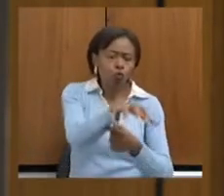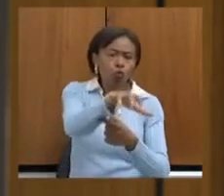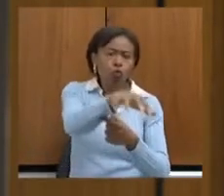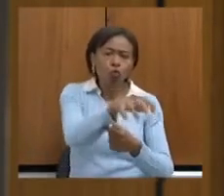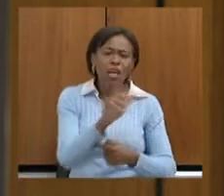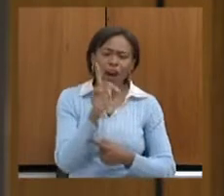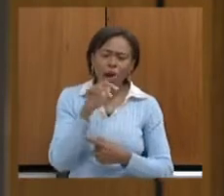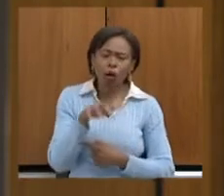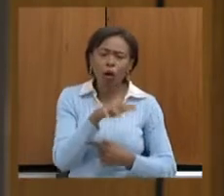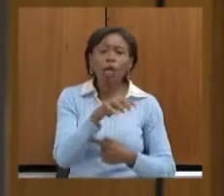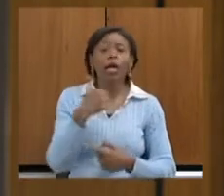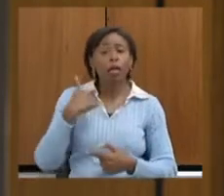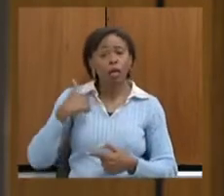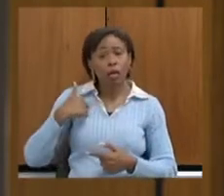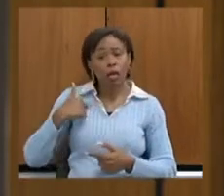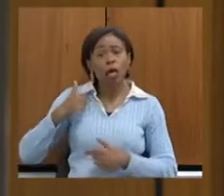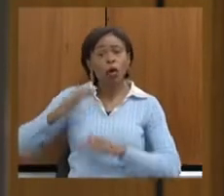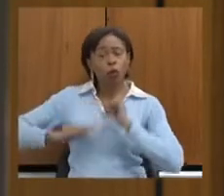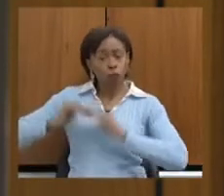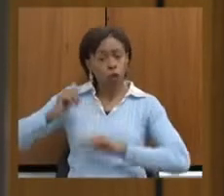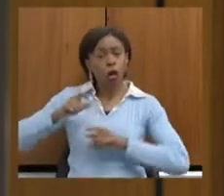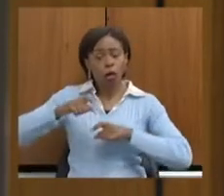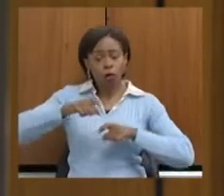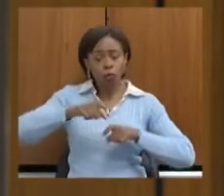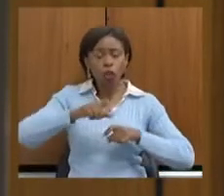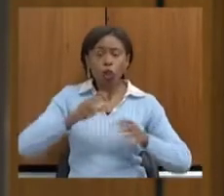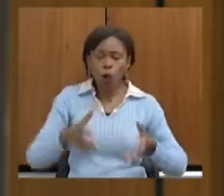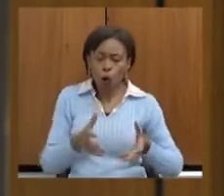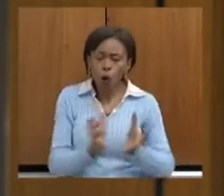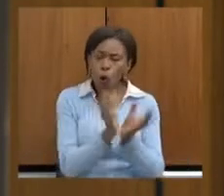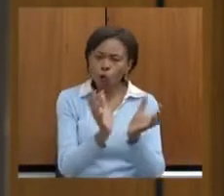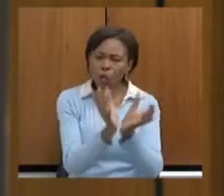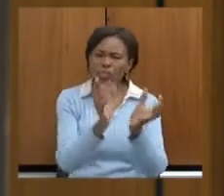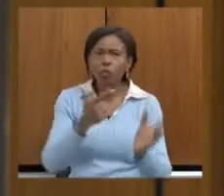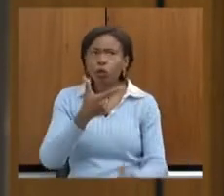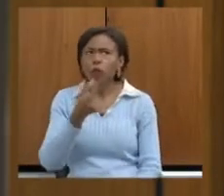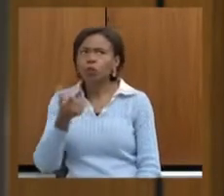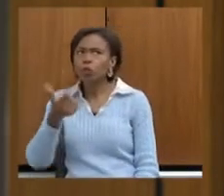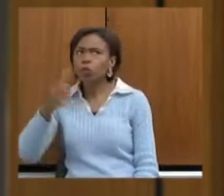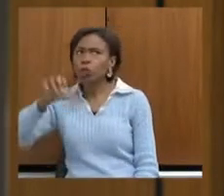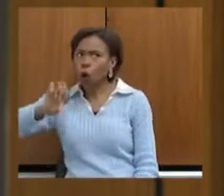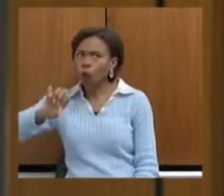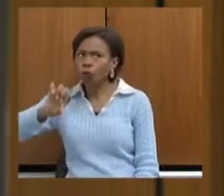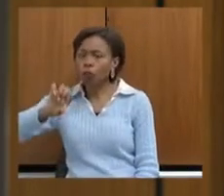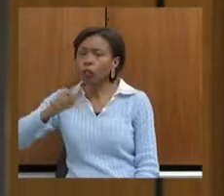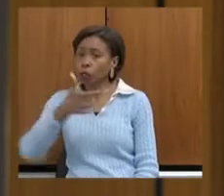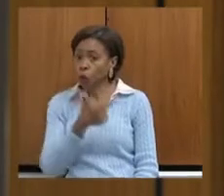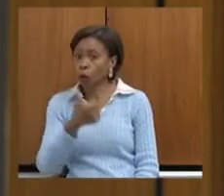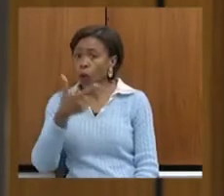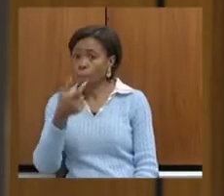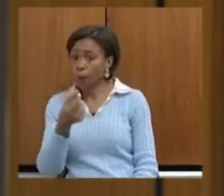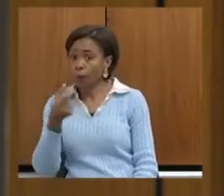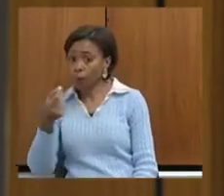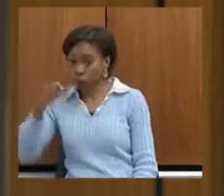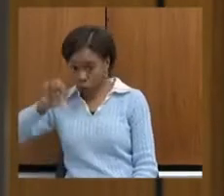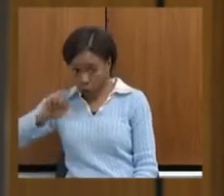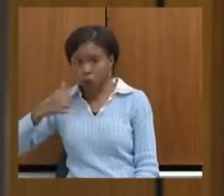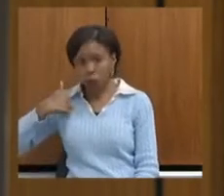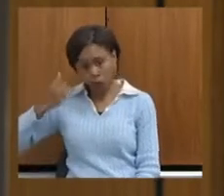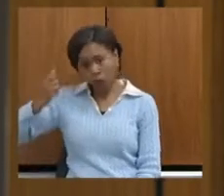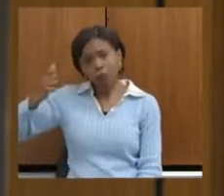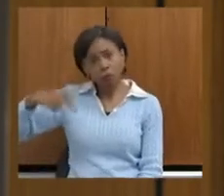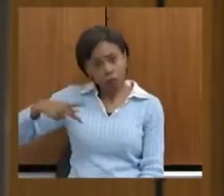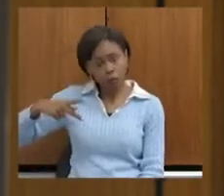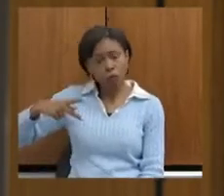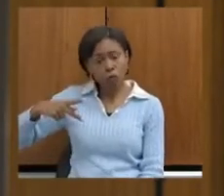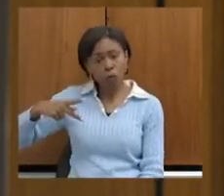lista desde quando eu aposentei em 2009 que eu aposentei eu era operador de motosserra aposentei fui